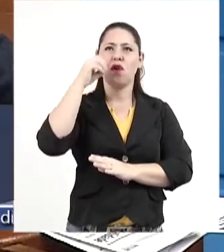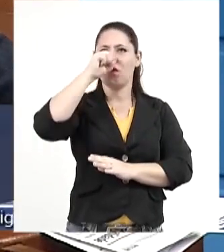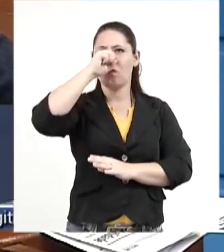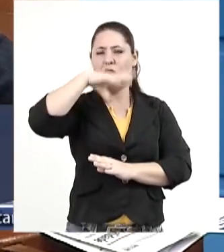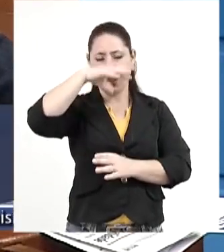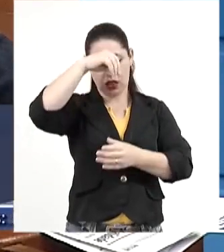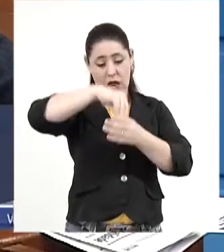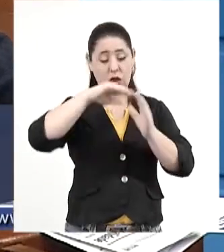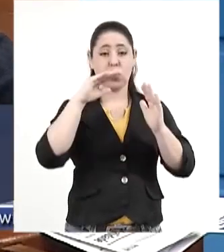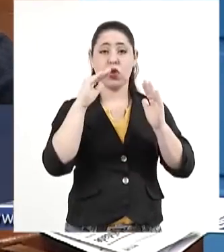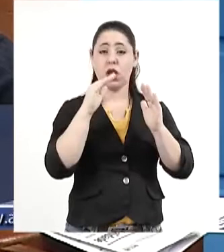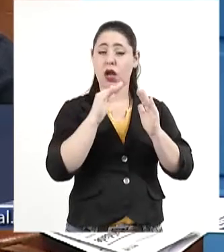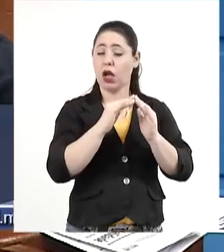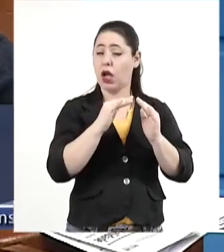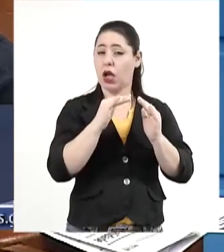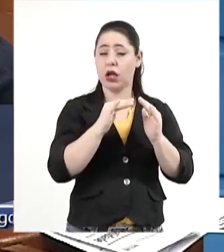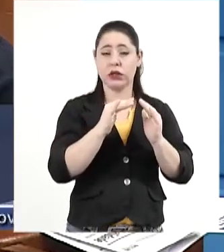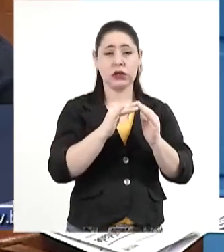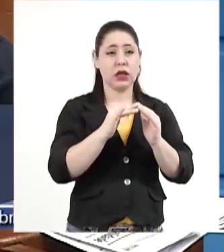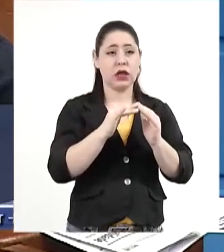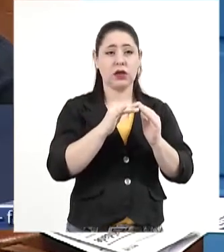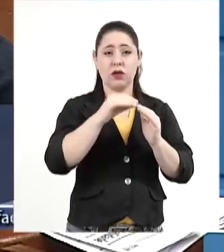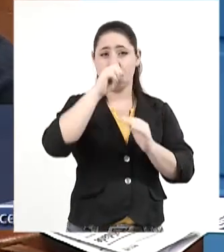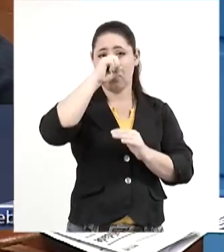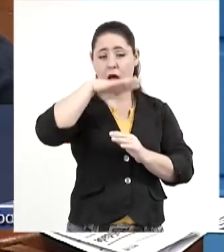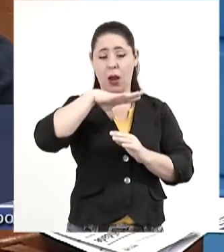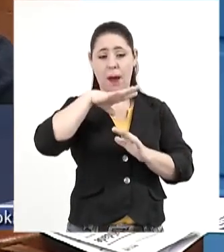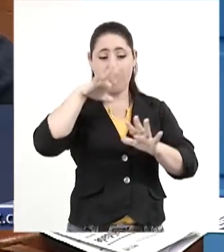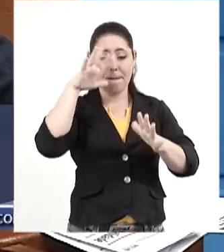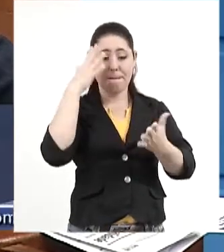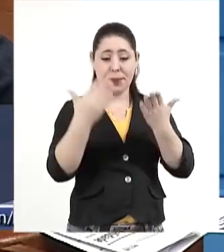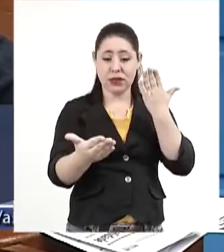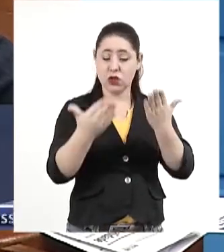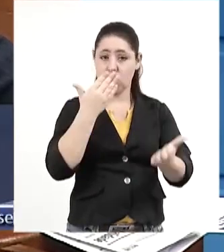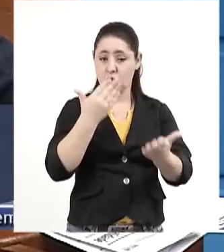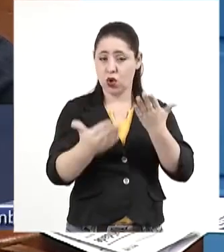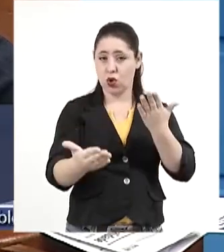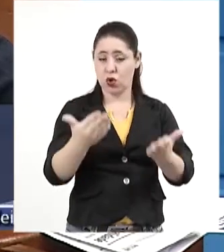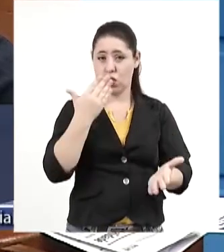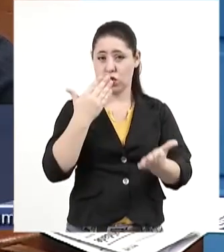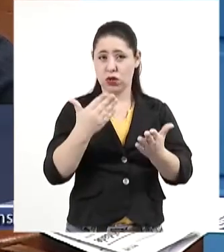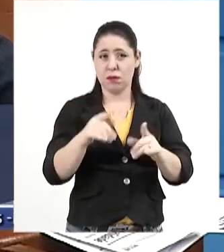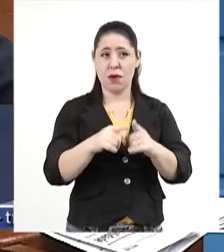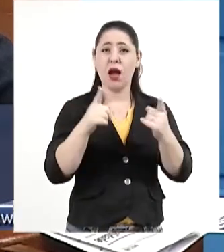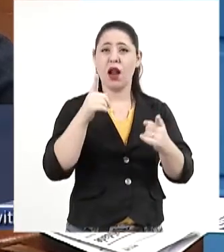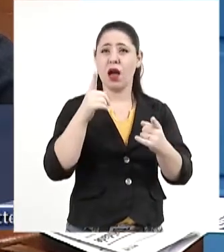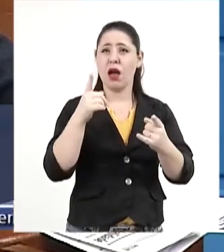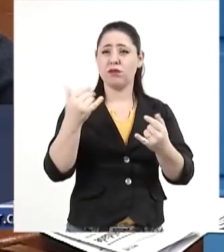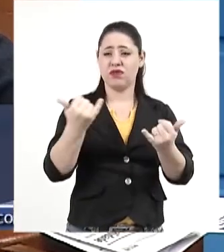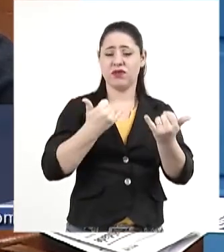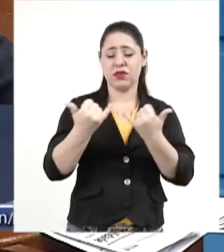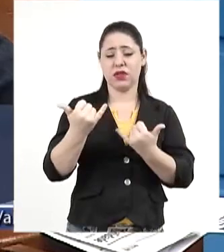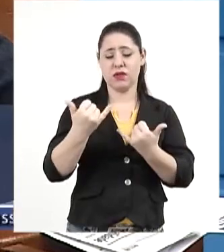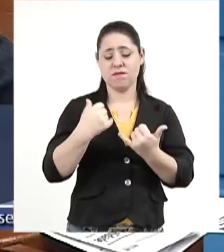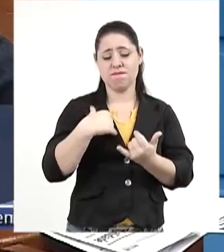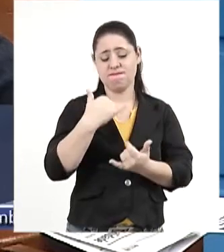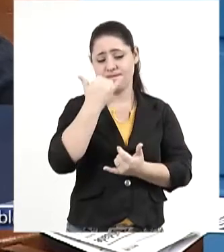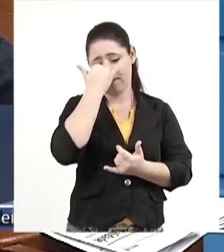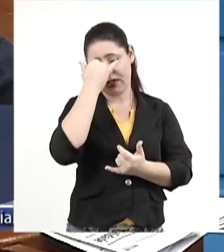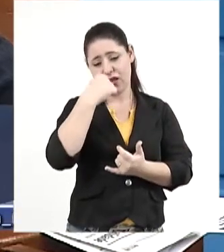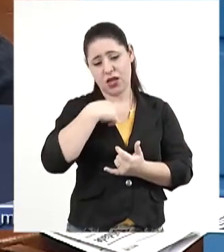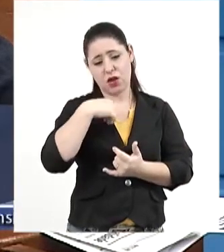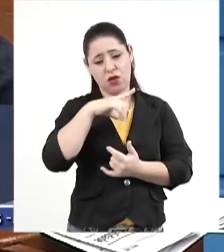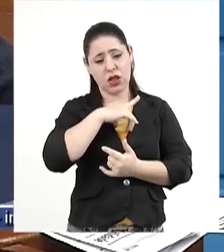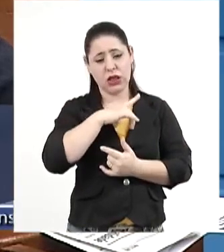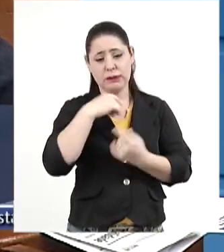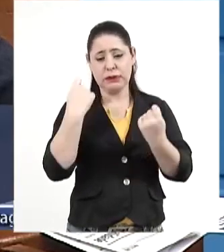constantemente dentro de casa, mais uma violência psicológica do que física, mas ela dizia, infelizmente, eu tenho